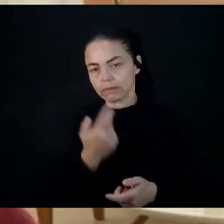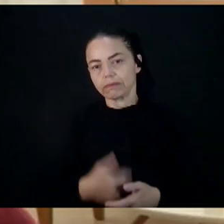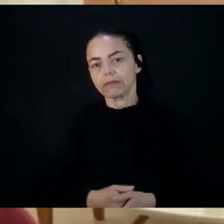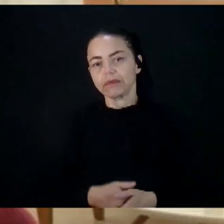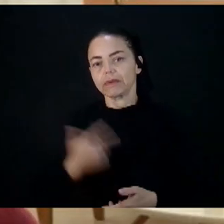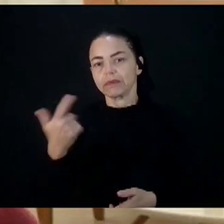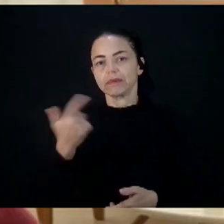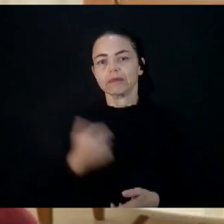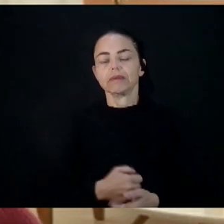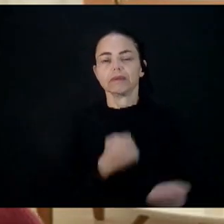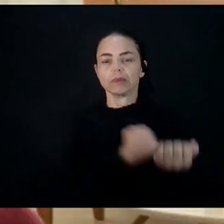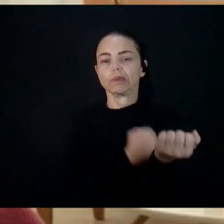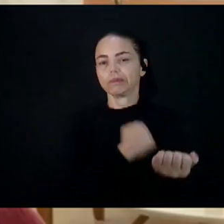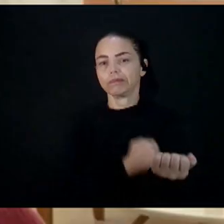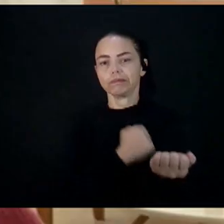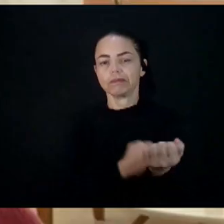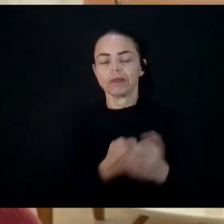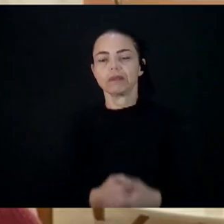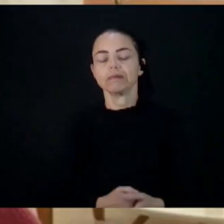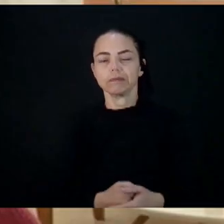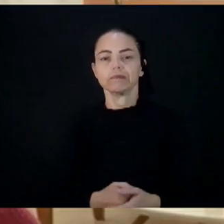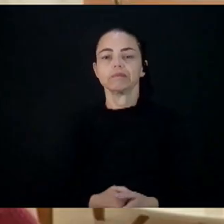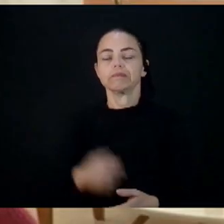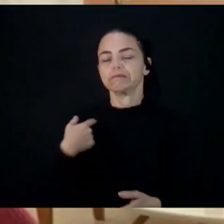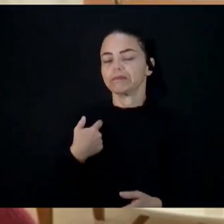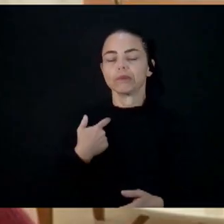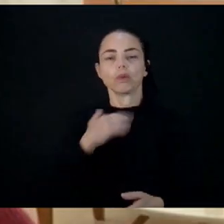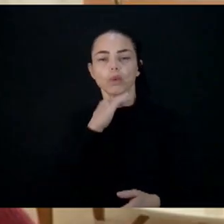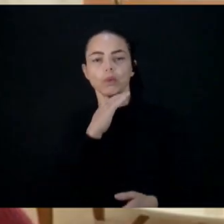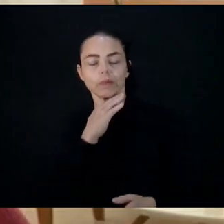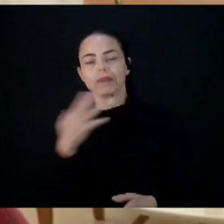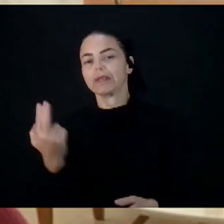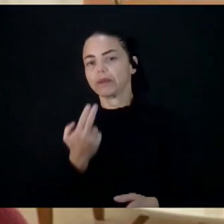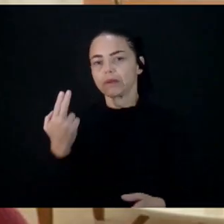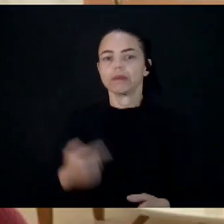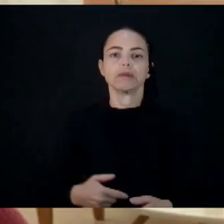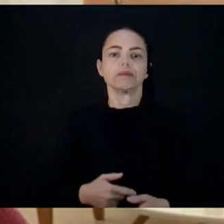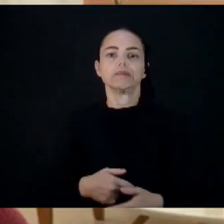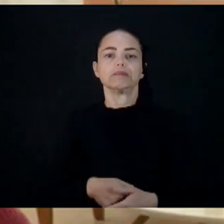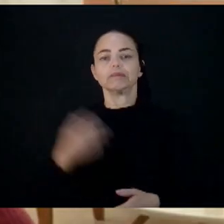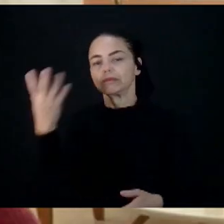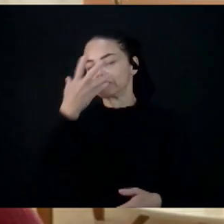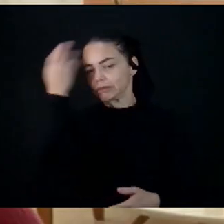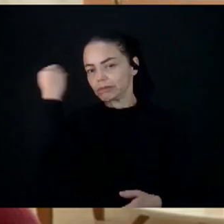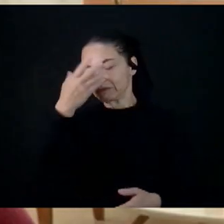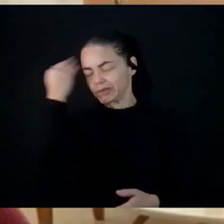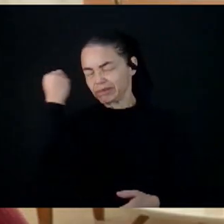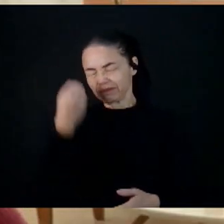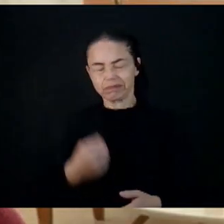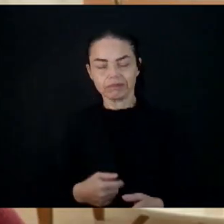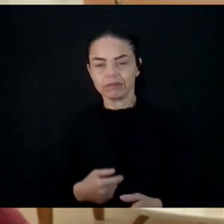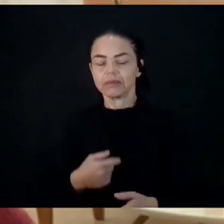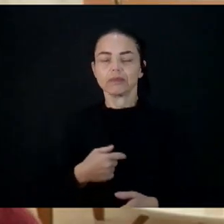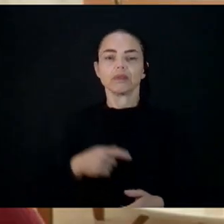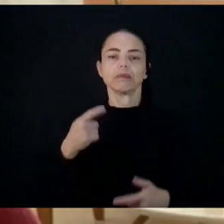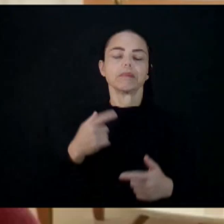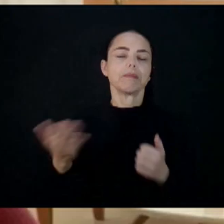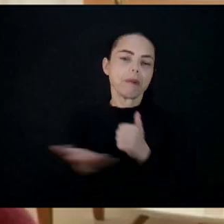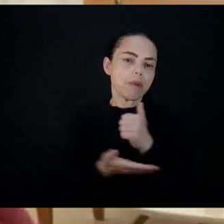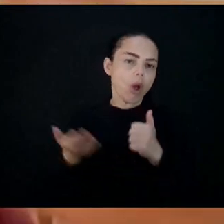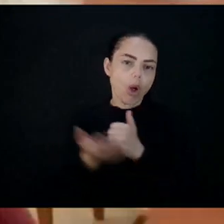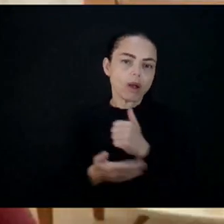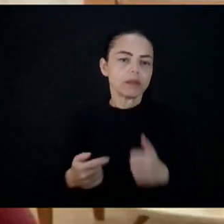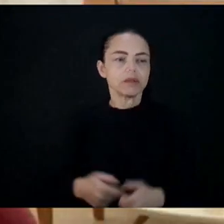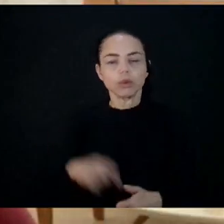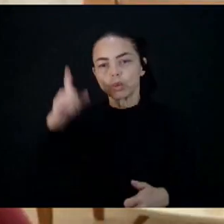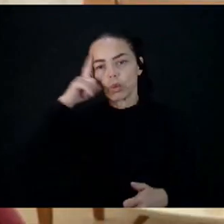vamos chamar assim. Então isso é muito complicado, porque realmente você vai esquecendo de questões básicas, de